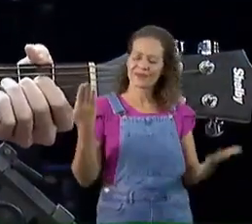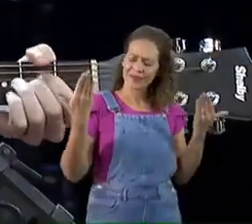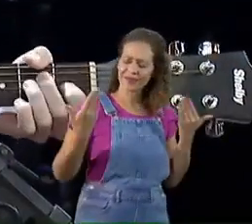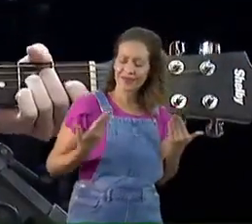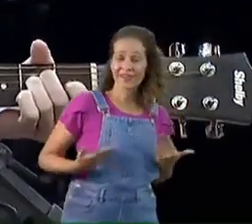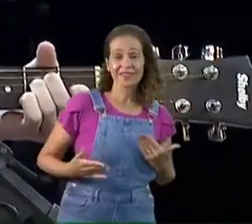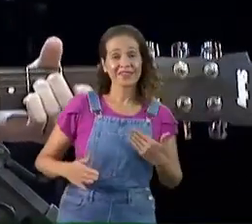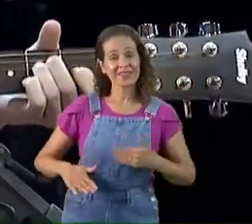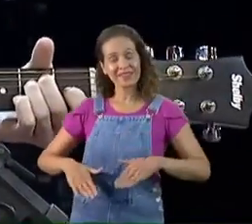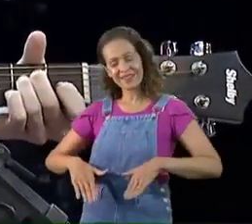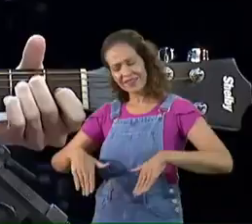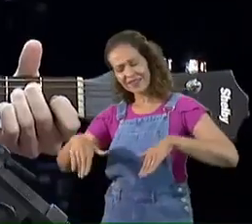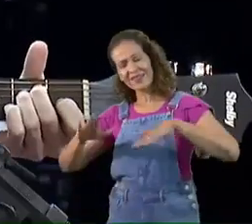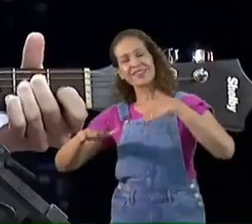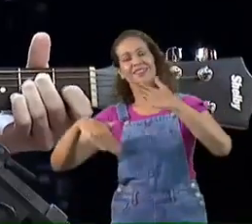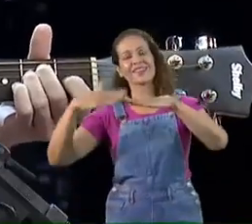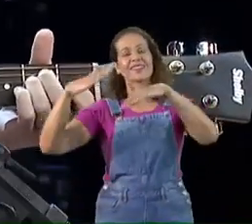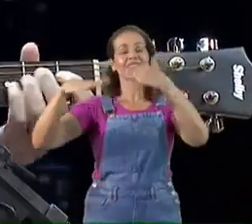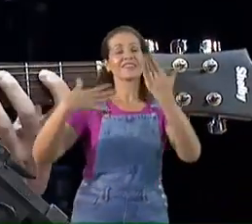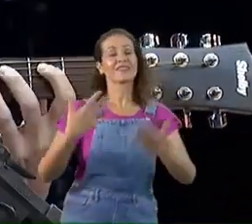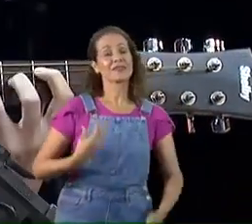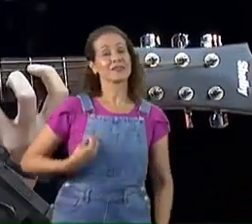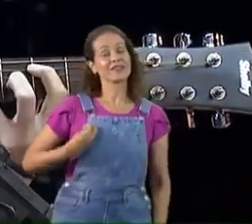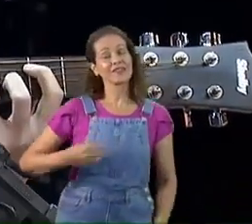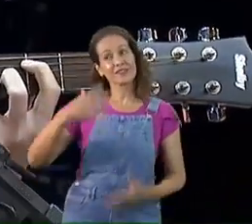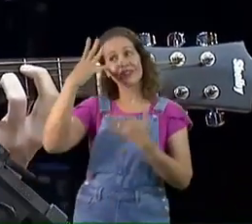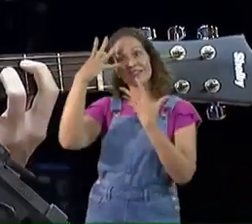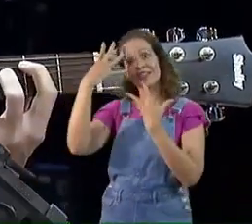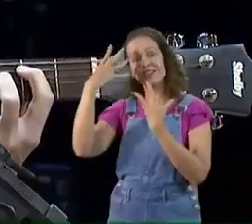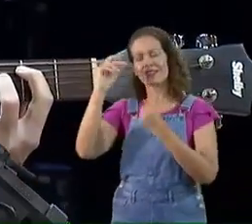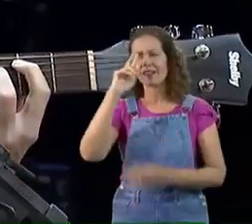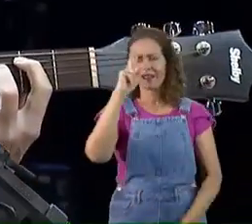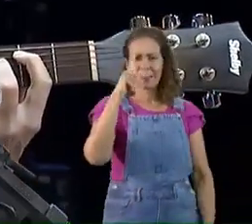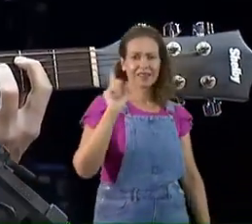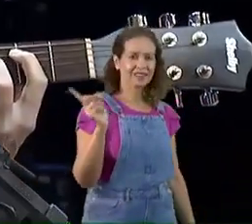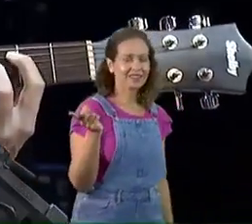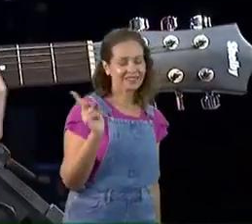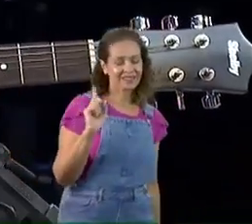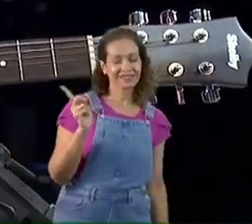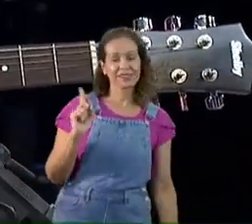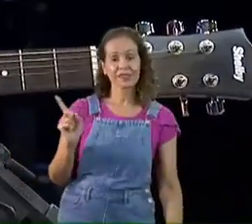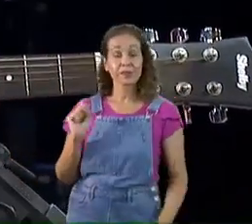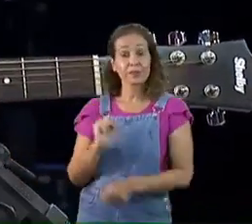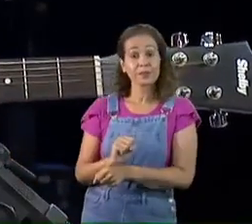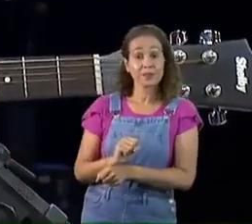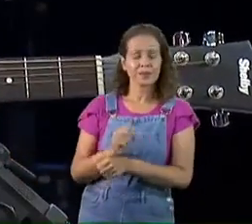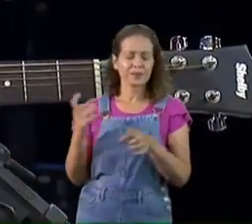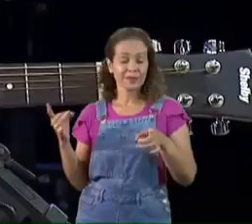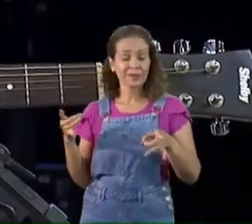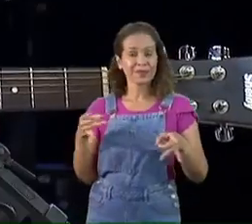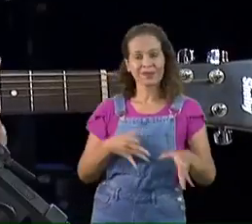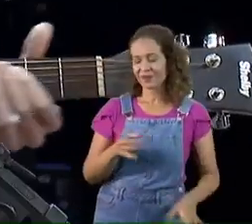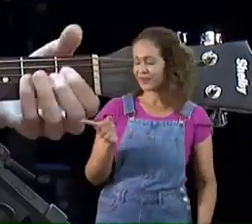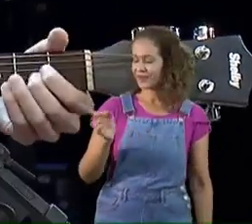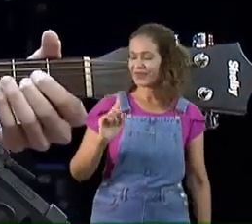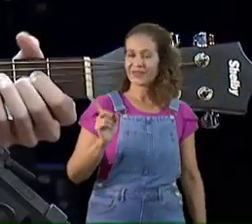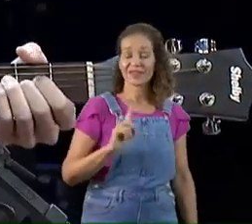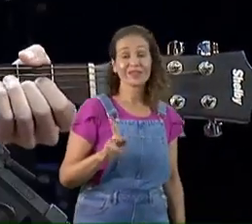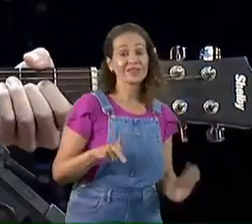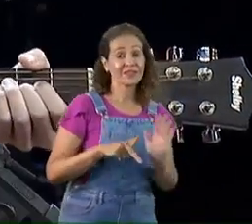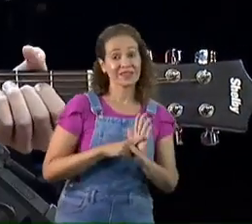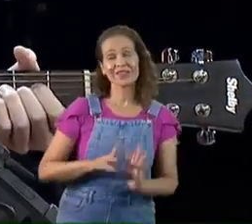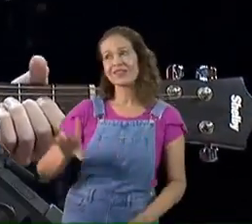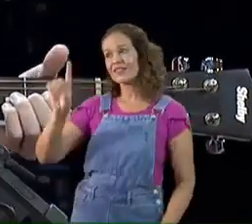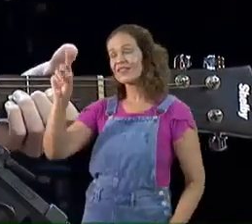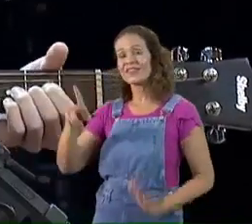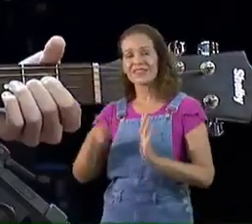faz crescer, eu vivo pela fé e não vacilo. Eu não paro, eu não desisto, eu